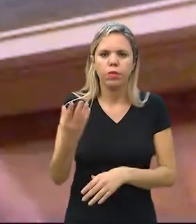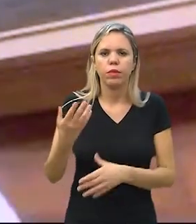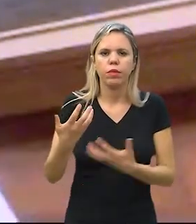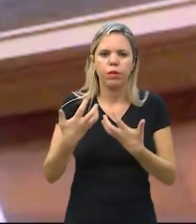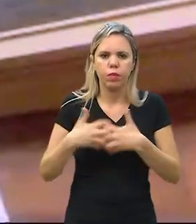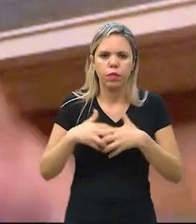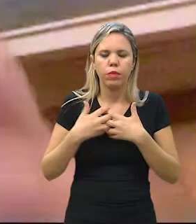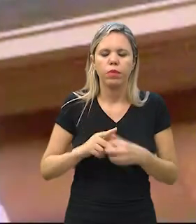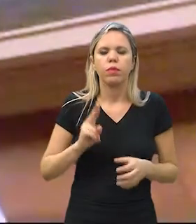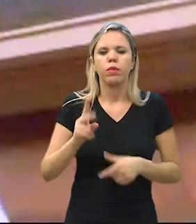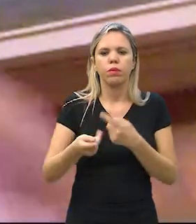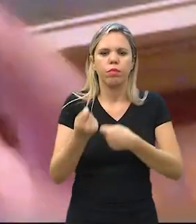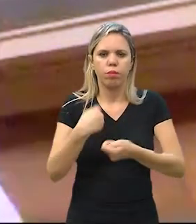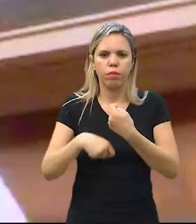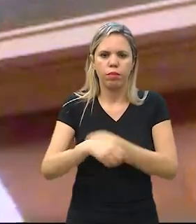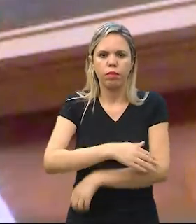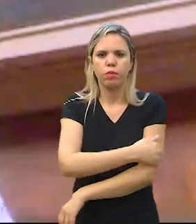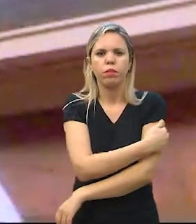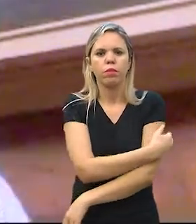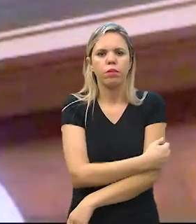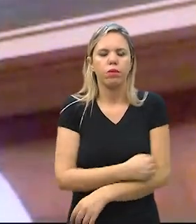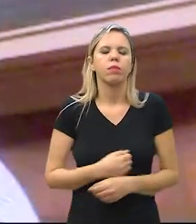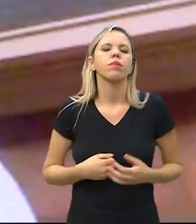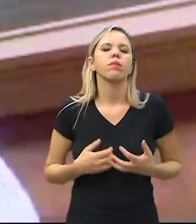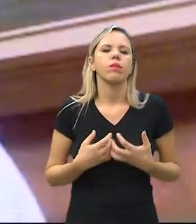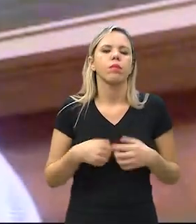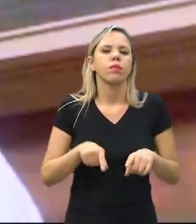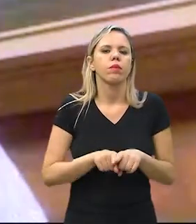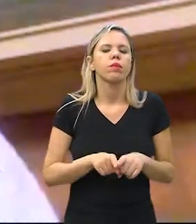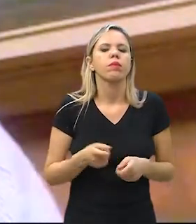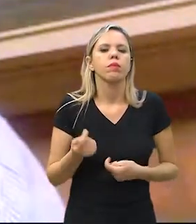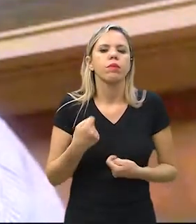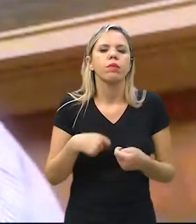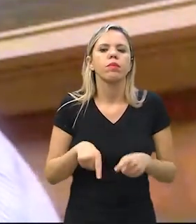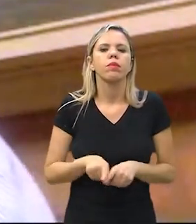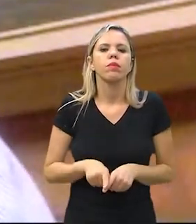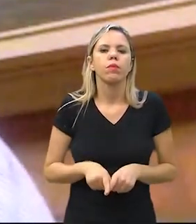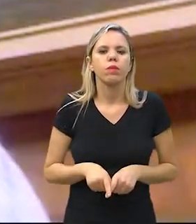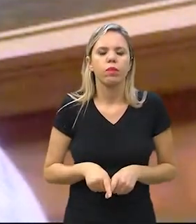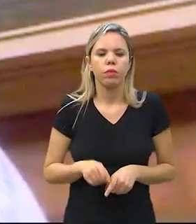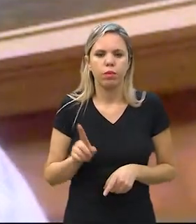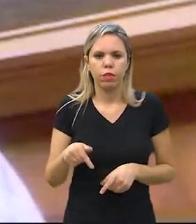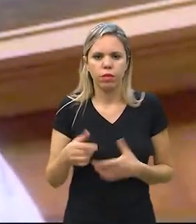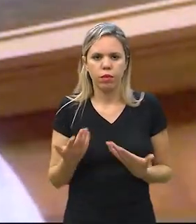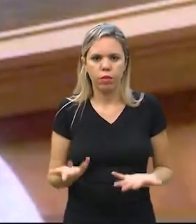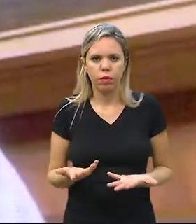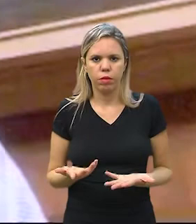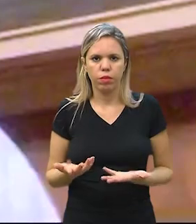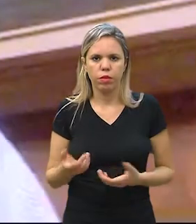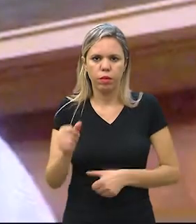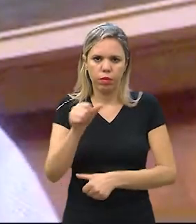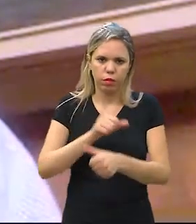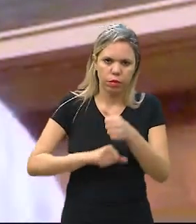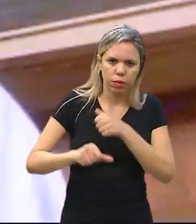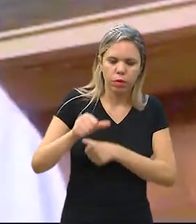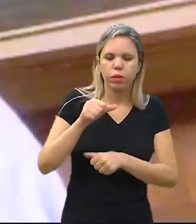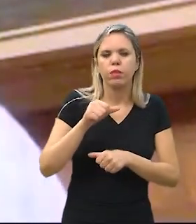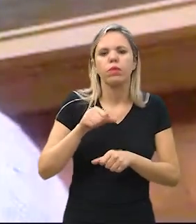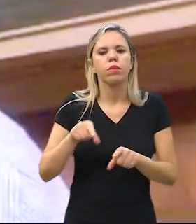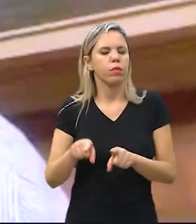um fluxo contínuo de negócios, e este fluxo contínuo de negócios, ele é convertido,